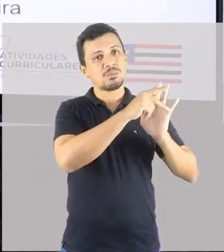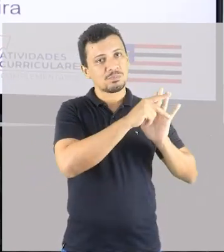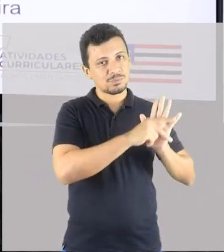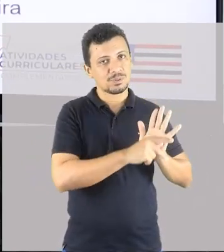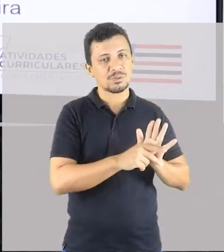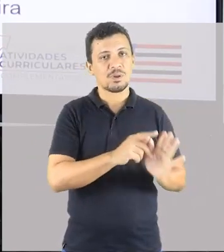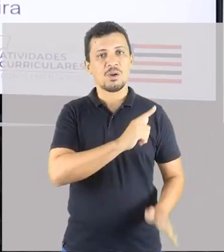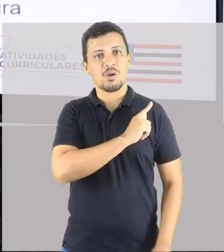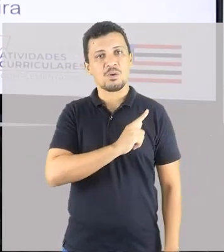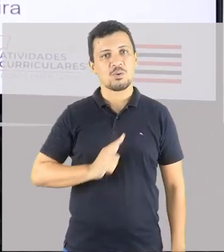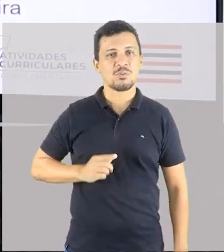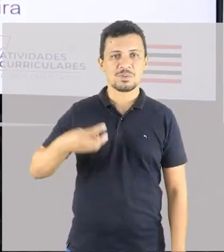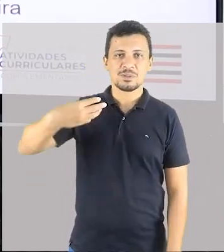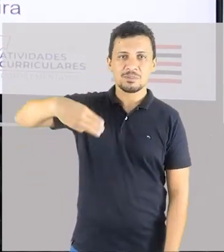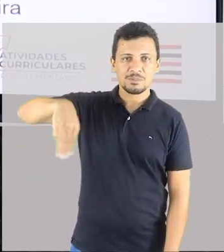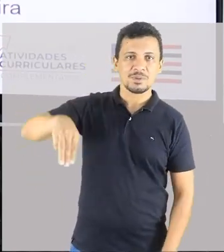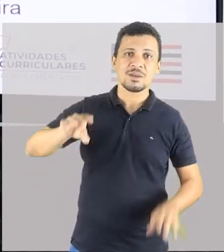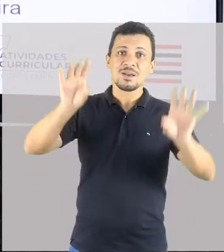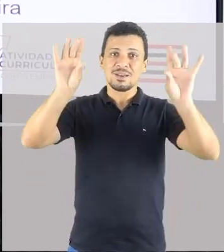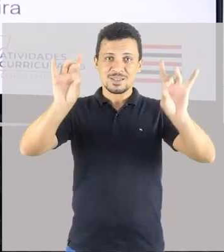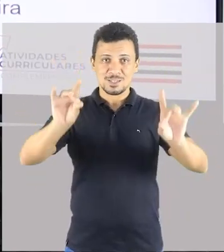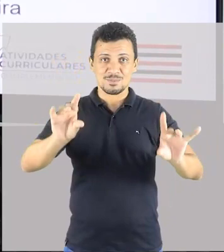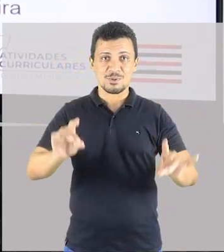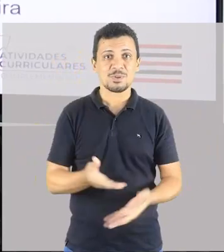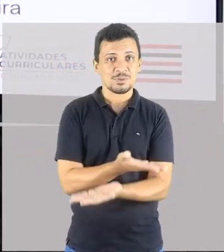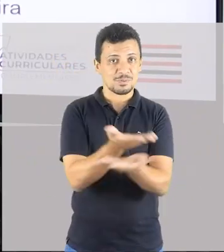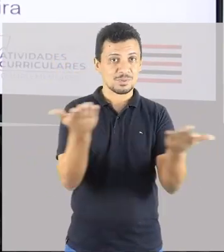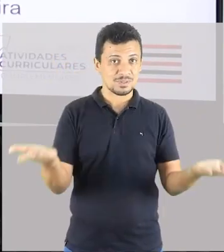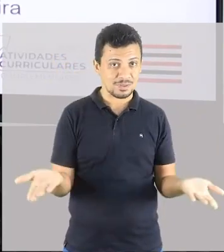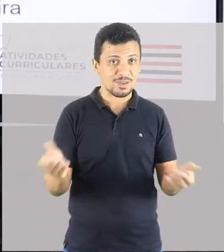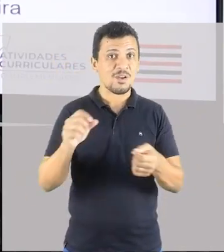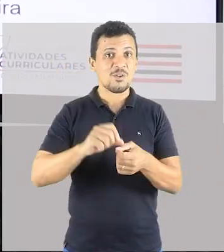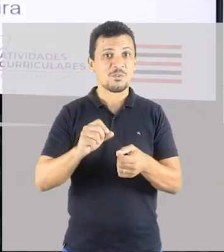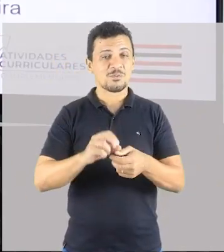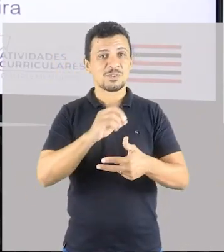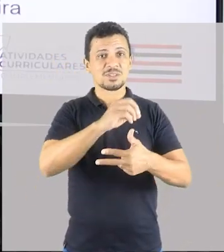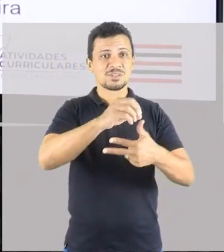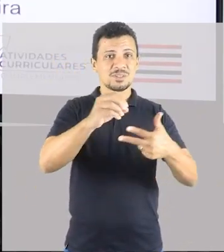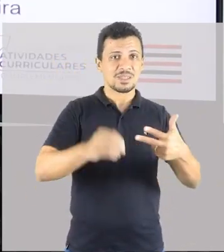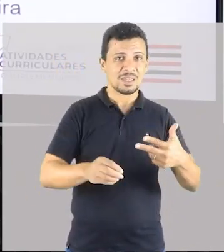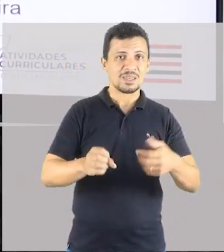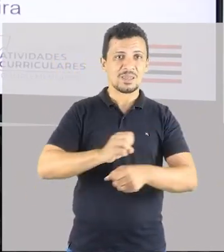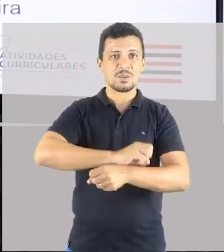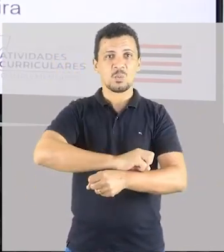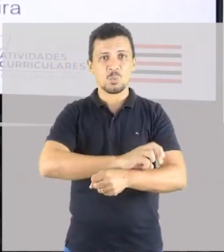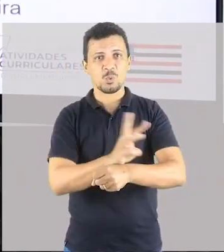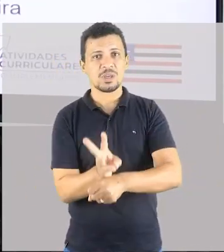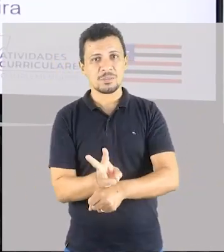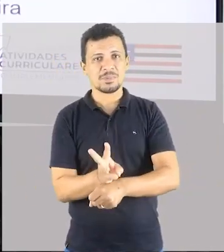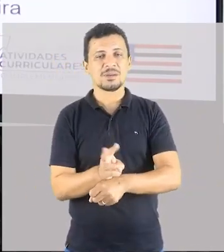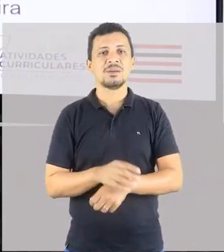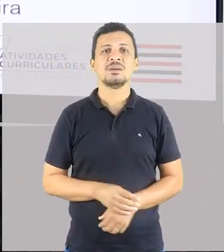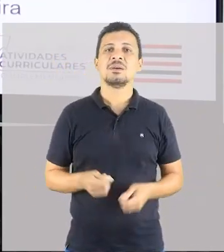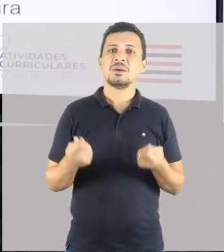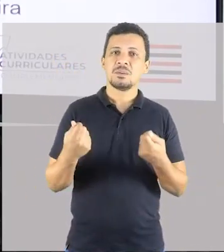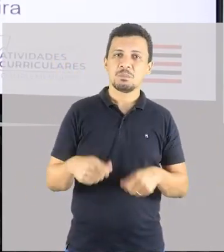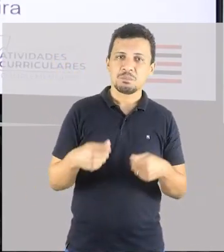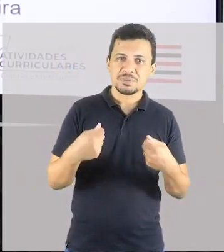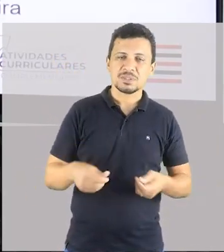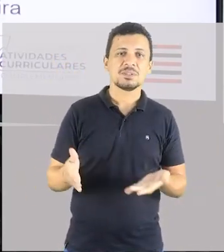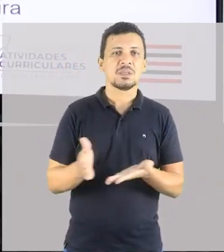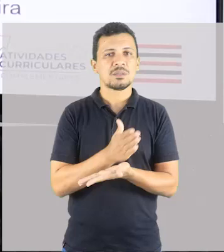Maranhão, especialmente para você que vai fazer o Enem, que vai fazer a UEMA e que precisa de